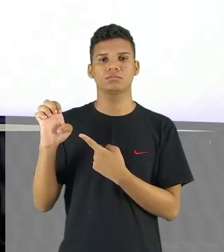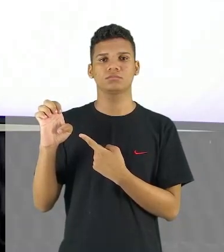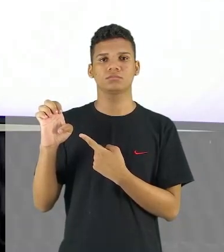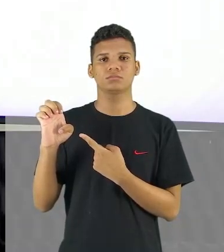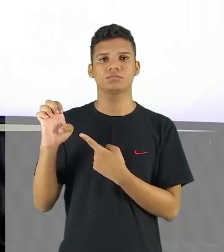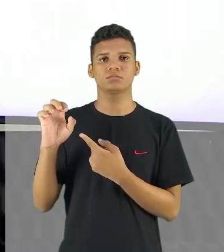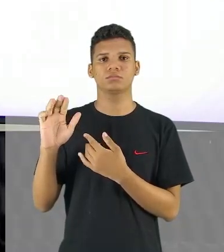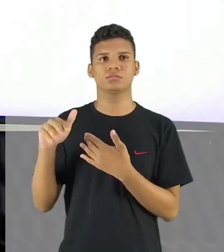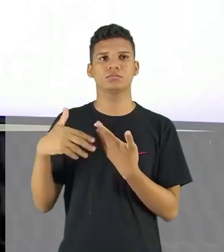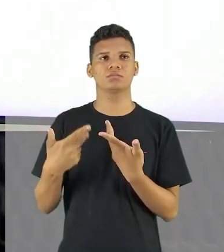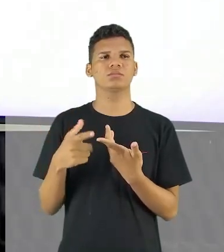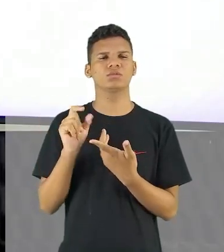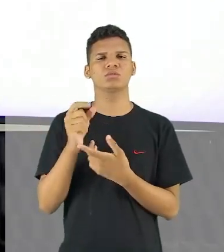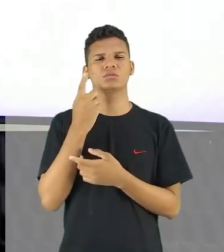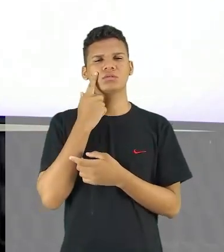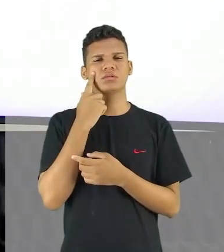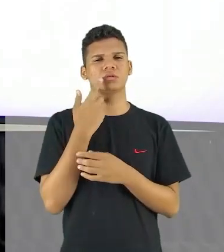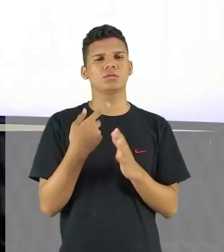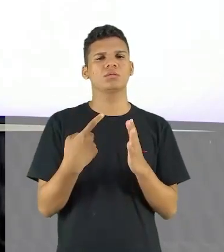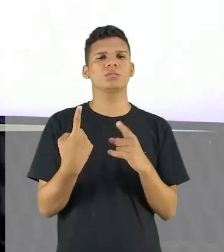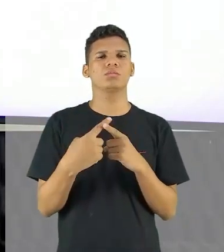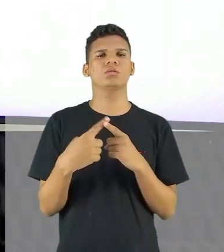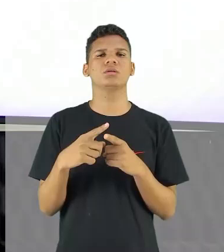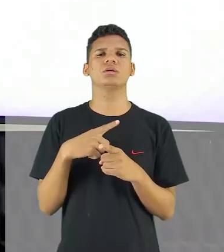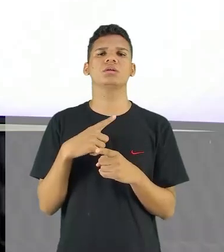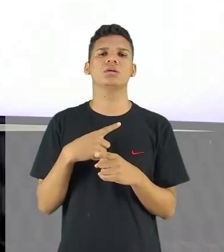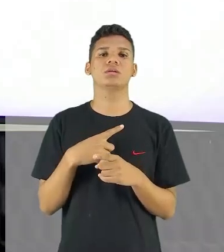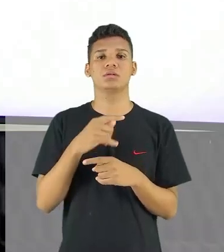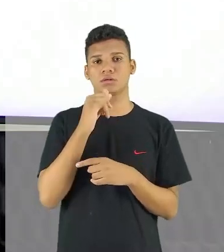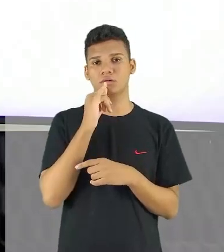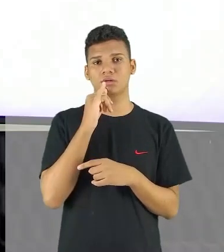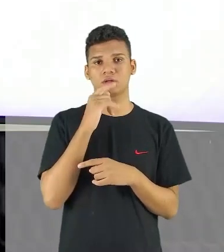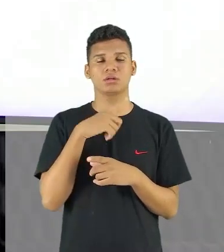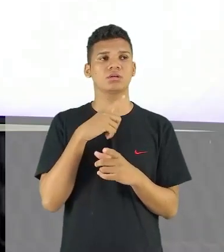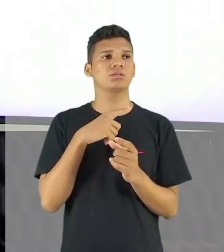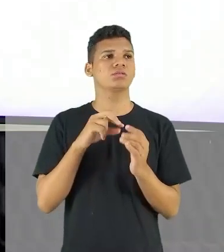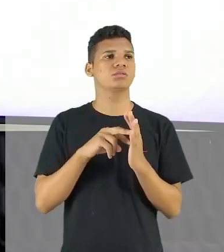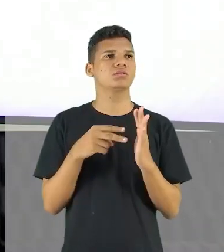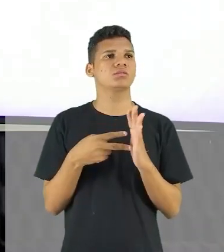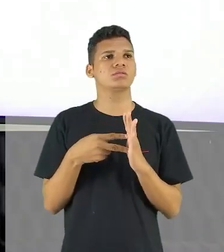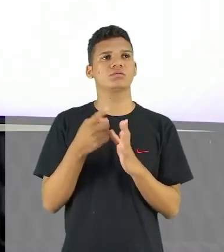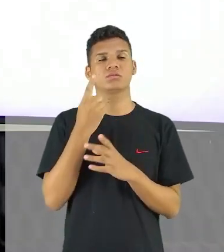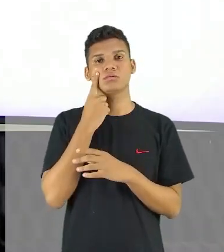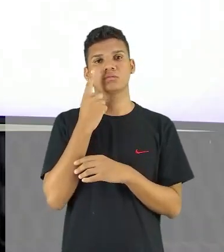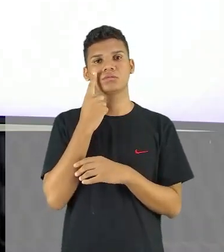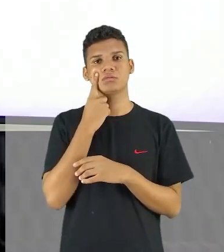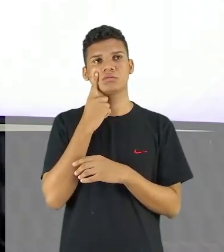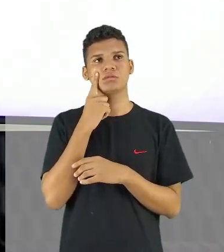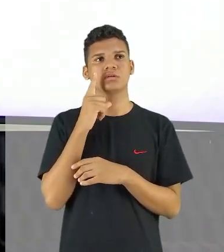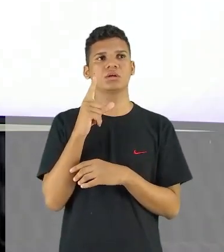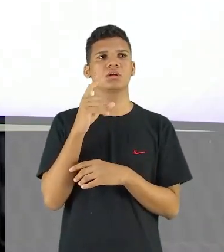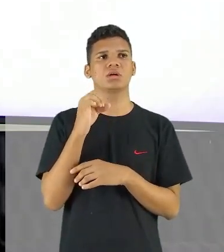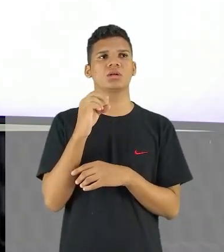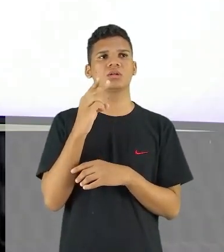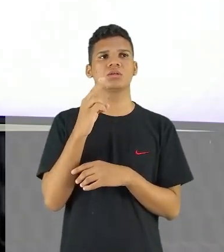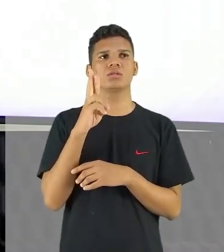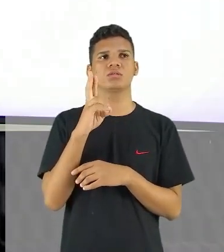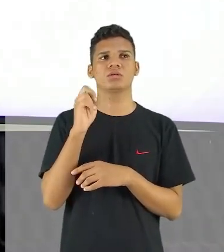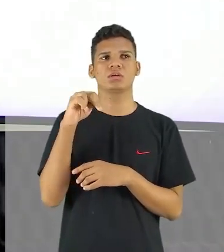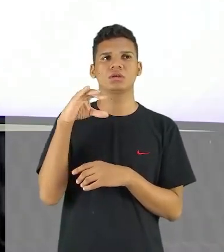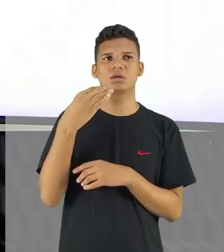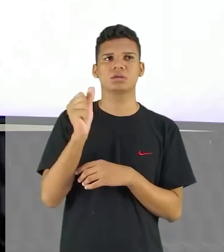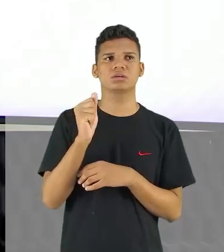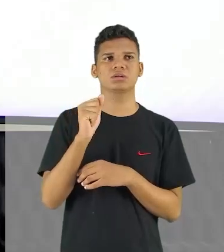Há defesa de ideias que comportam. Então, que as ideias de Lourença e de